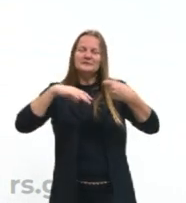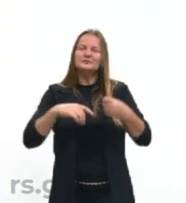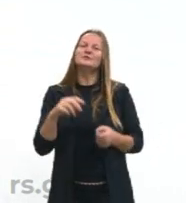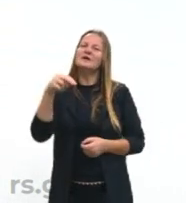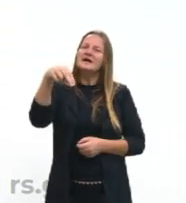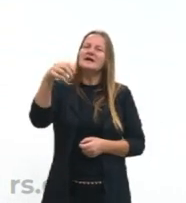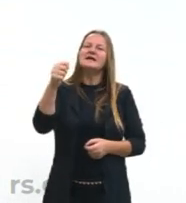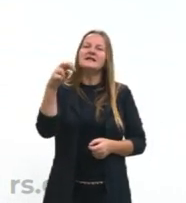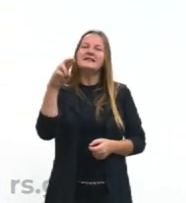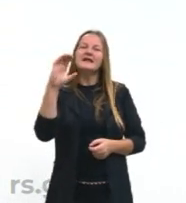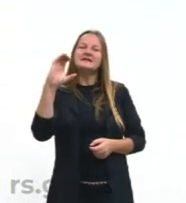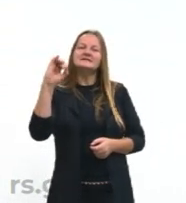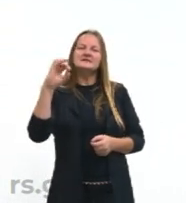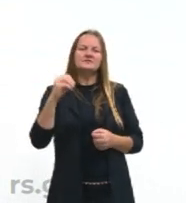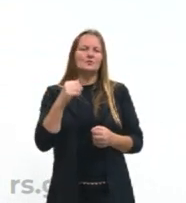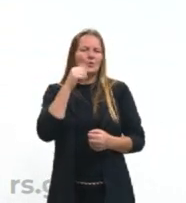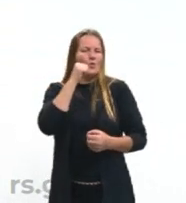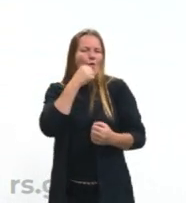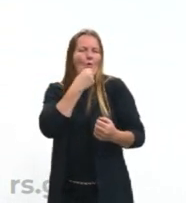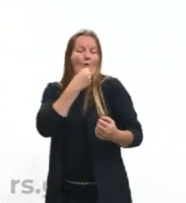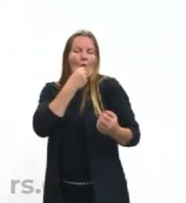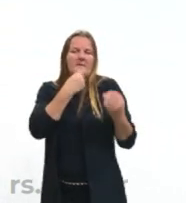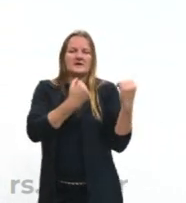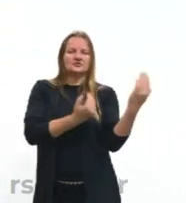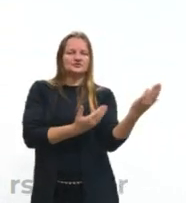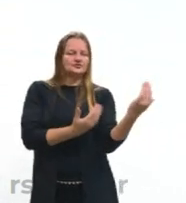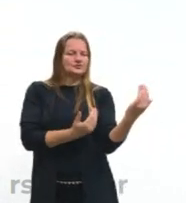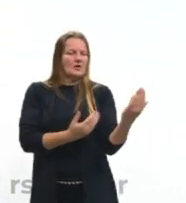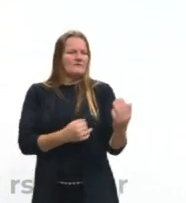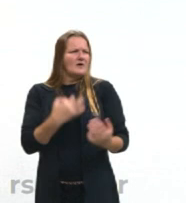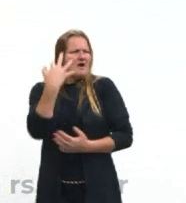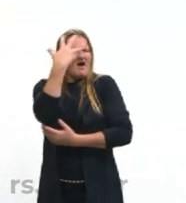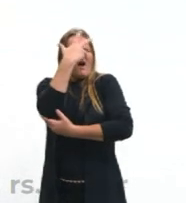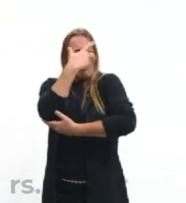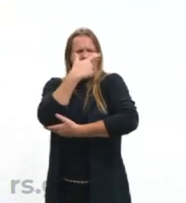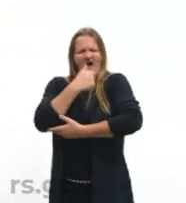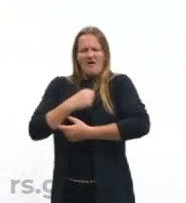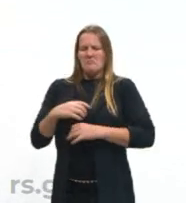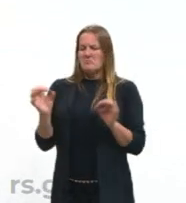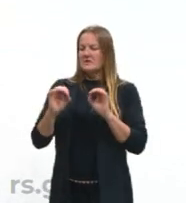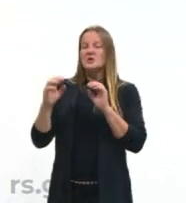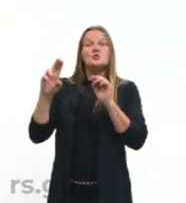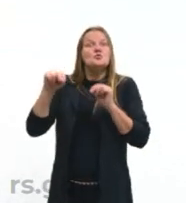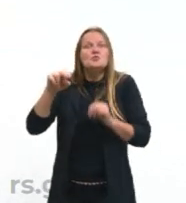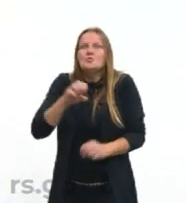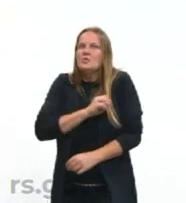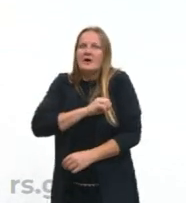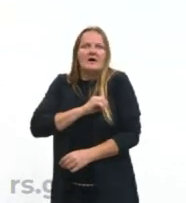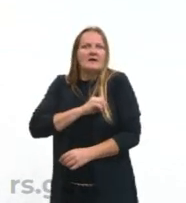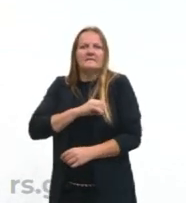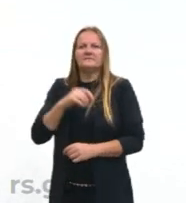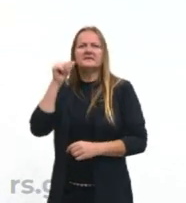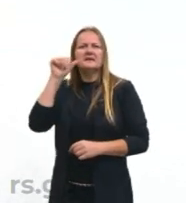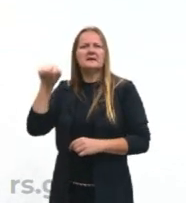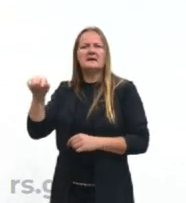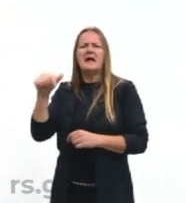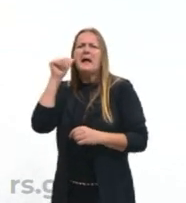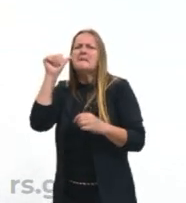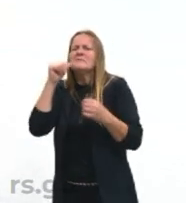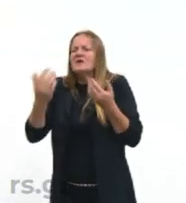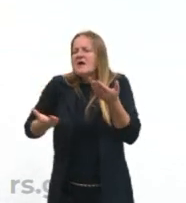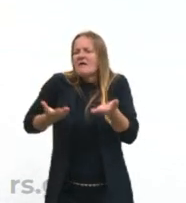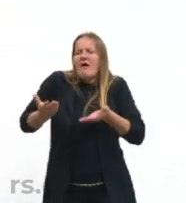um jovem Belo e elegante que nunca se apaixonar por ninguém várias linhas faz várias